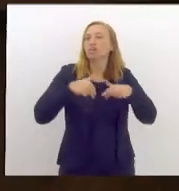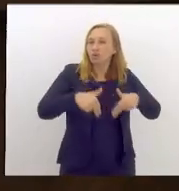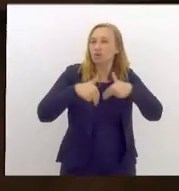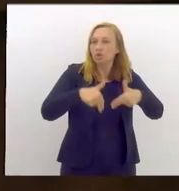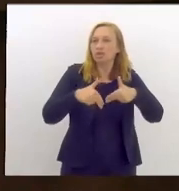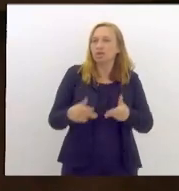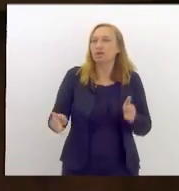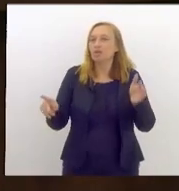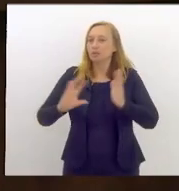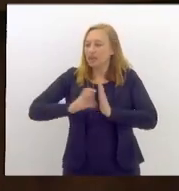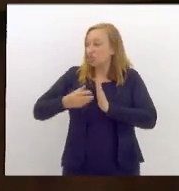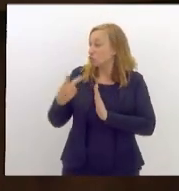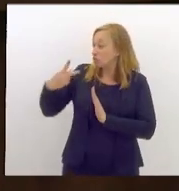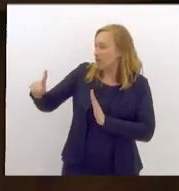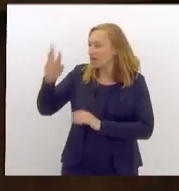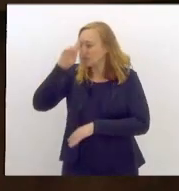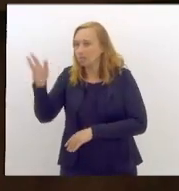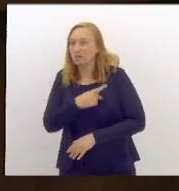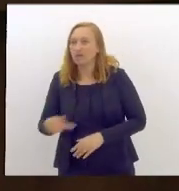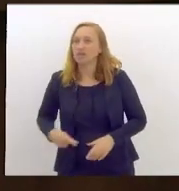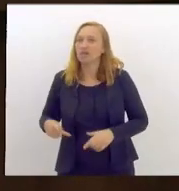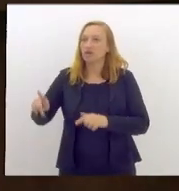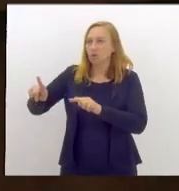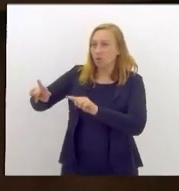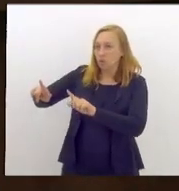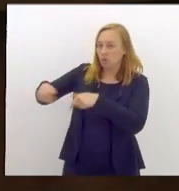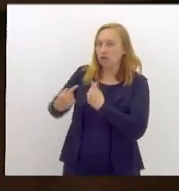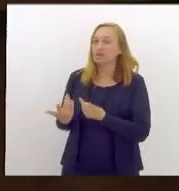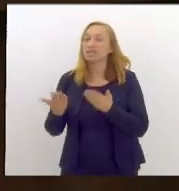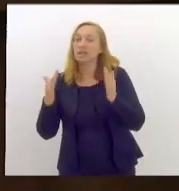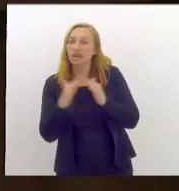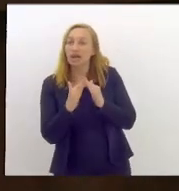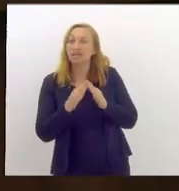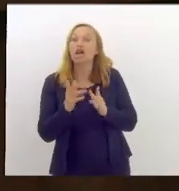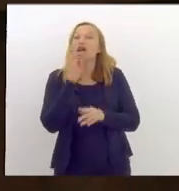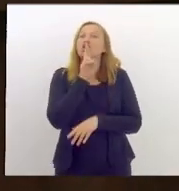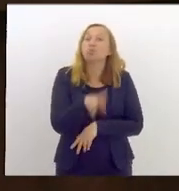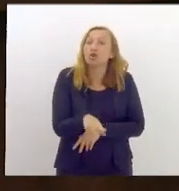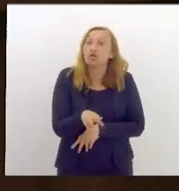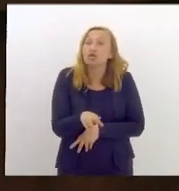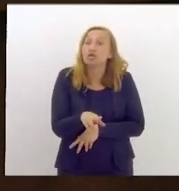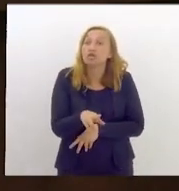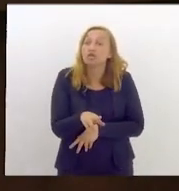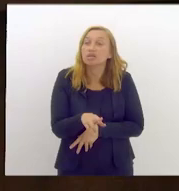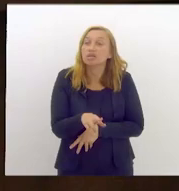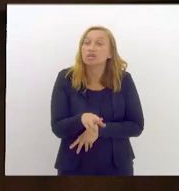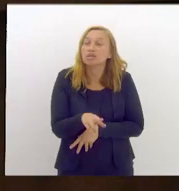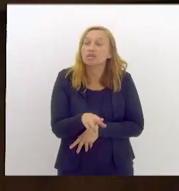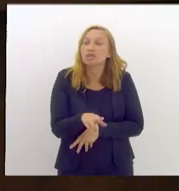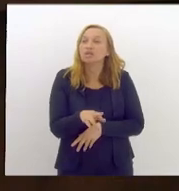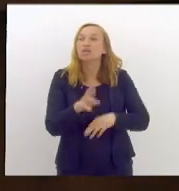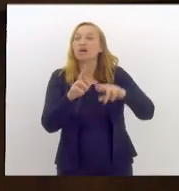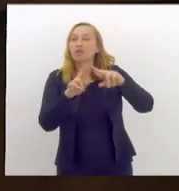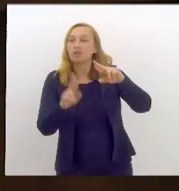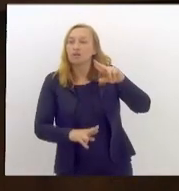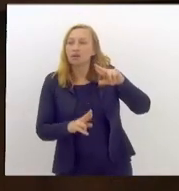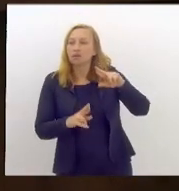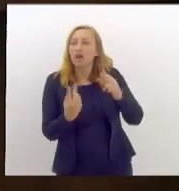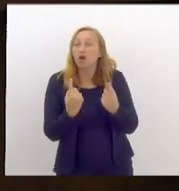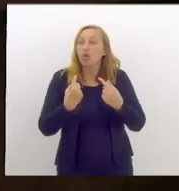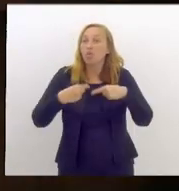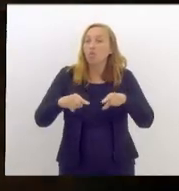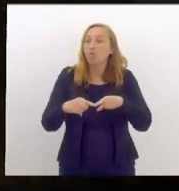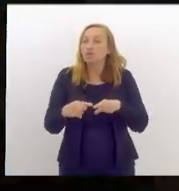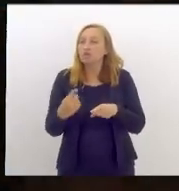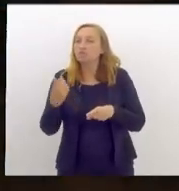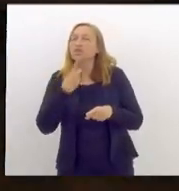do partido deles senhor presidente Fui atacado igualmente nessa casa resultado a Reitoria da UFRJ contra a